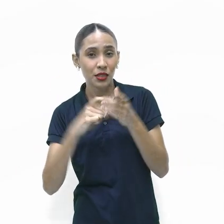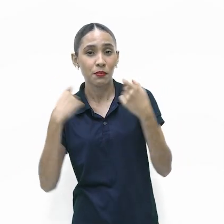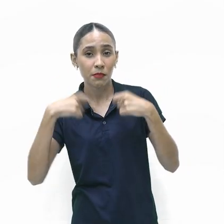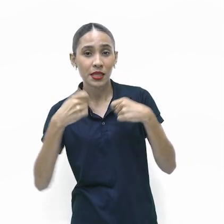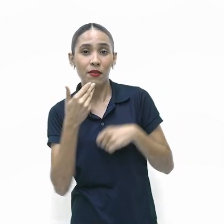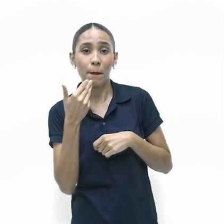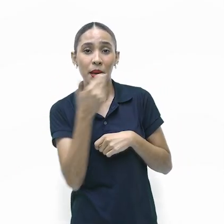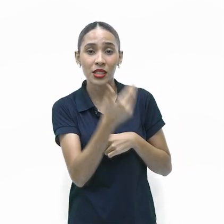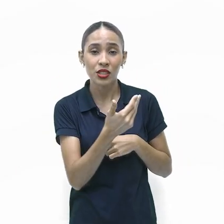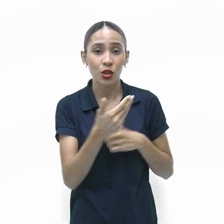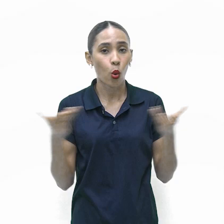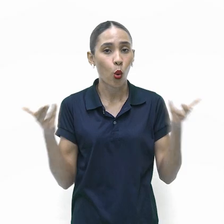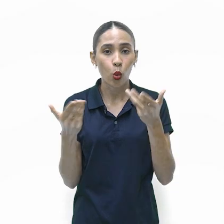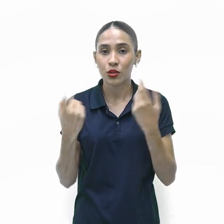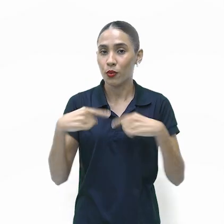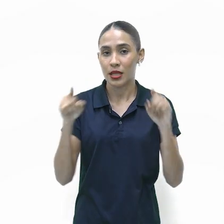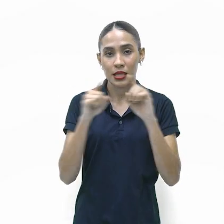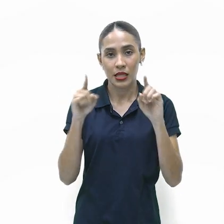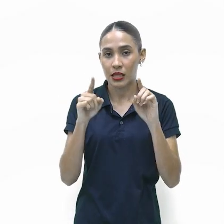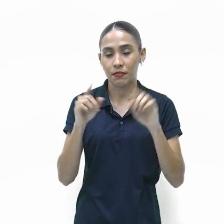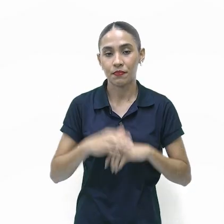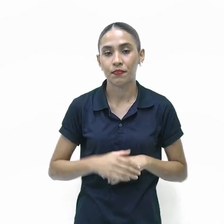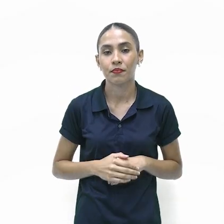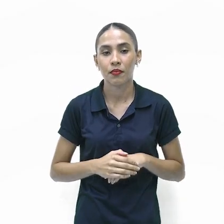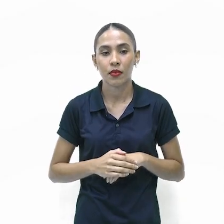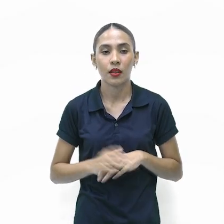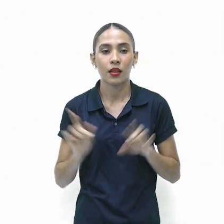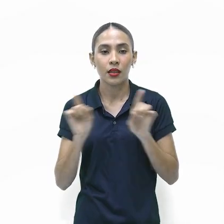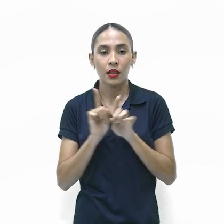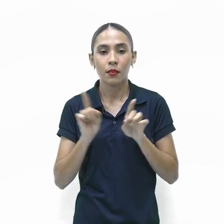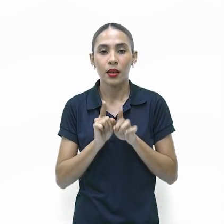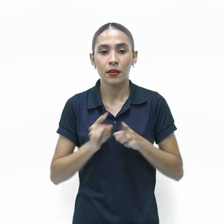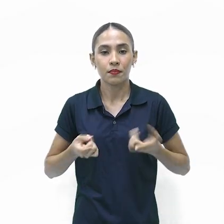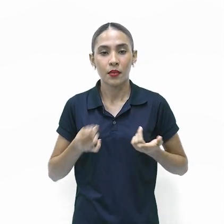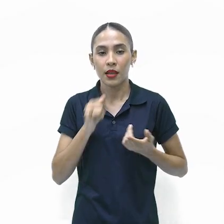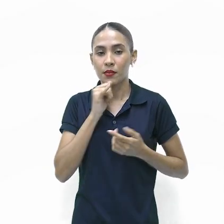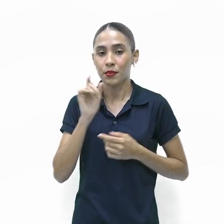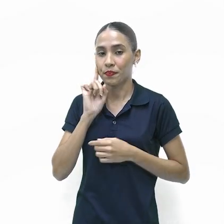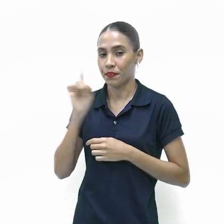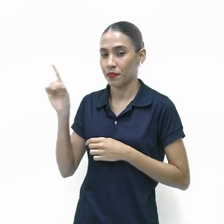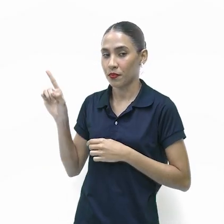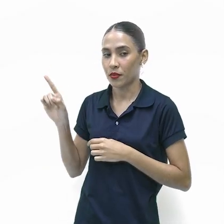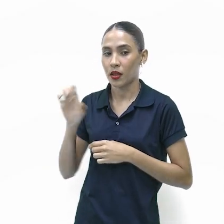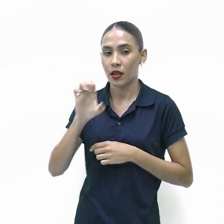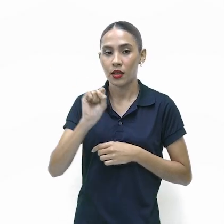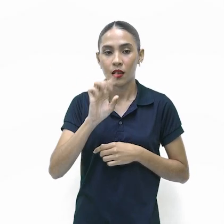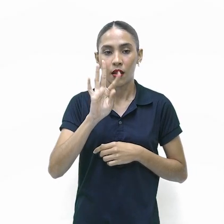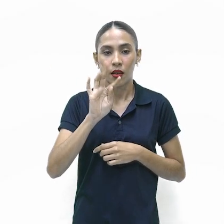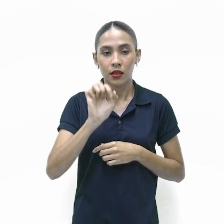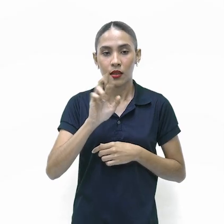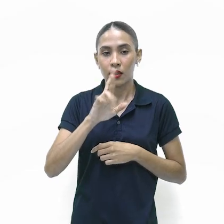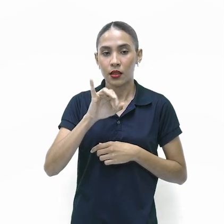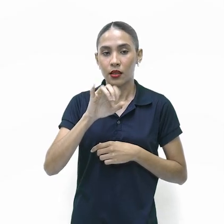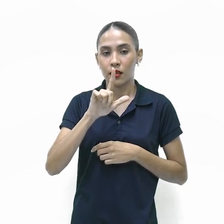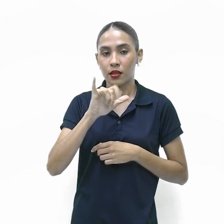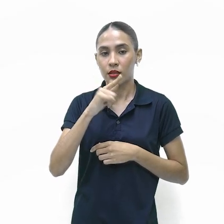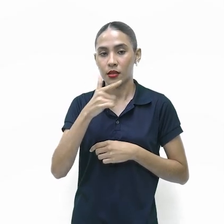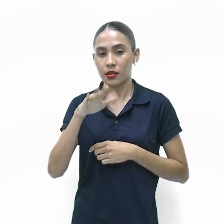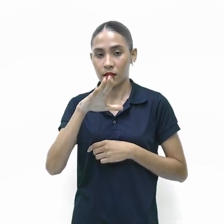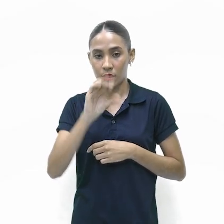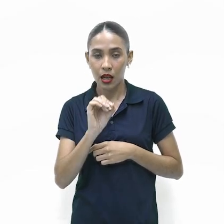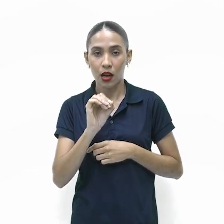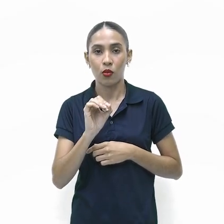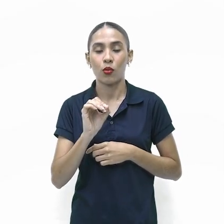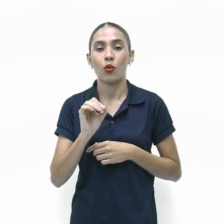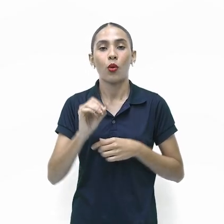consentimento, hoje em dia não mais. A esterilização durante o parto, nesse caso, na esterilização cirúrgica durante o